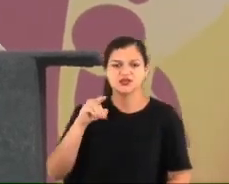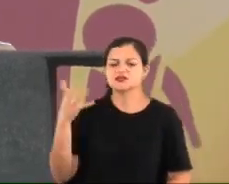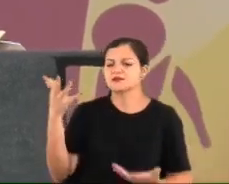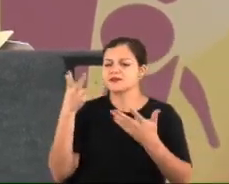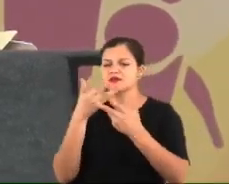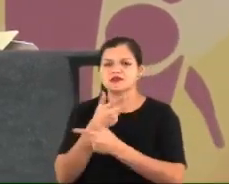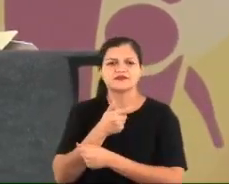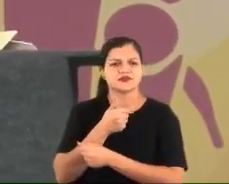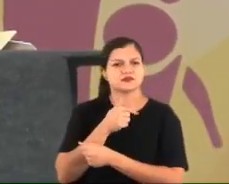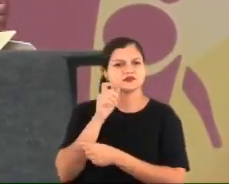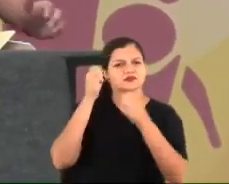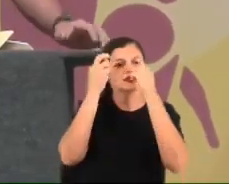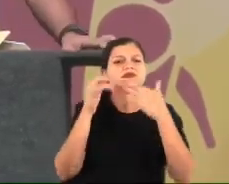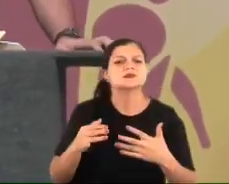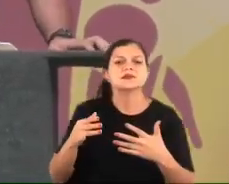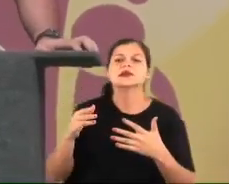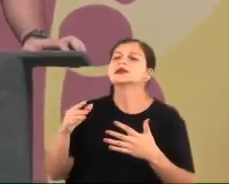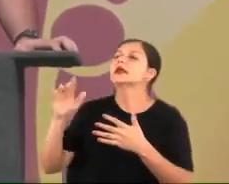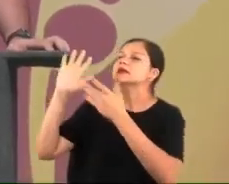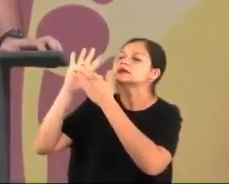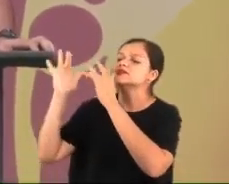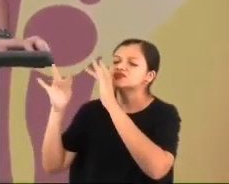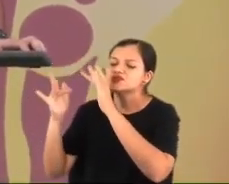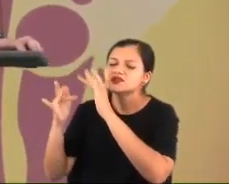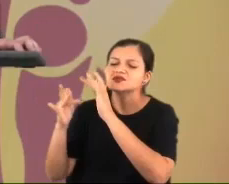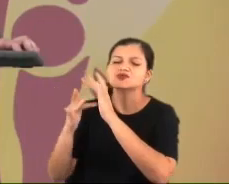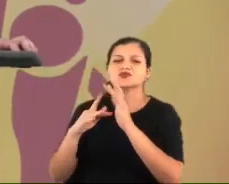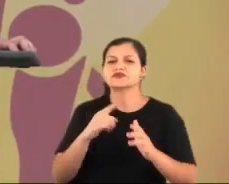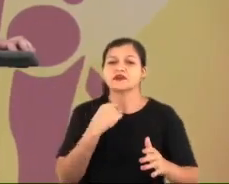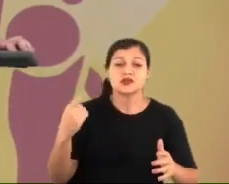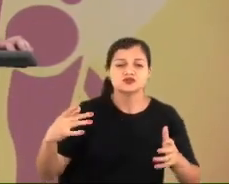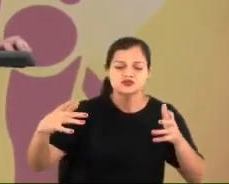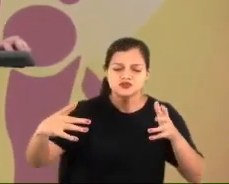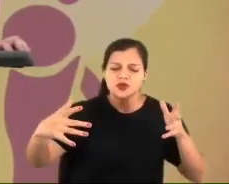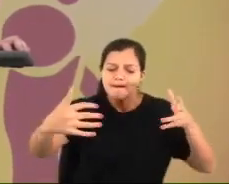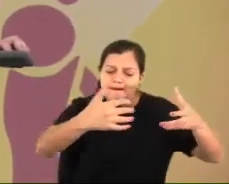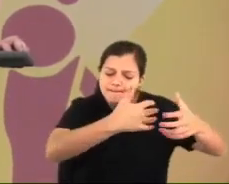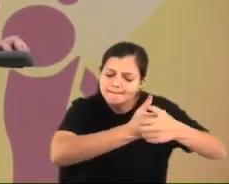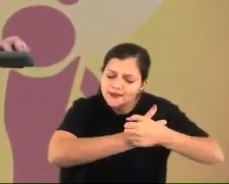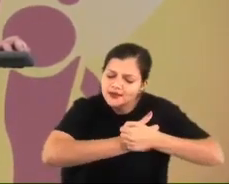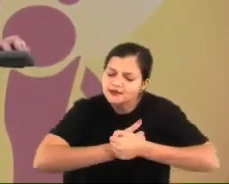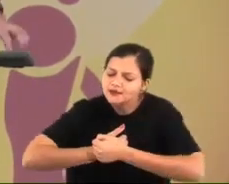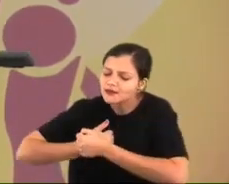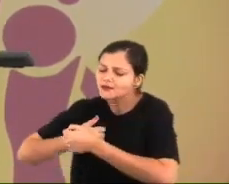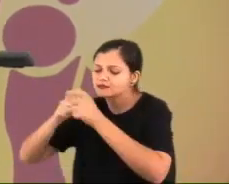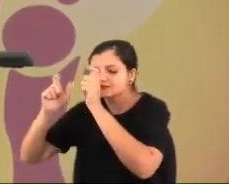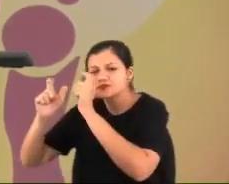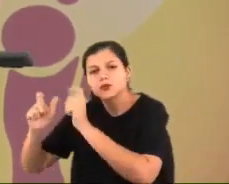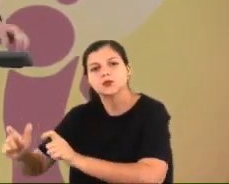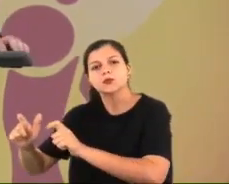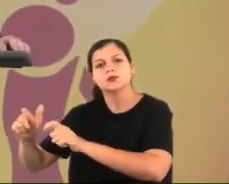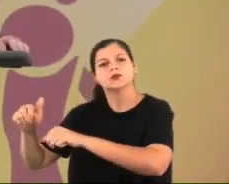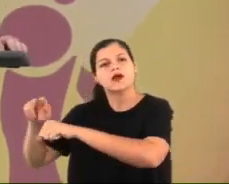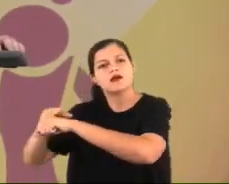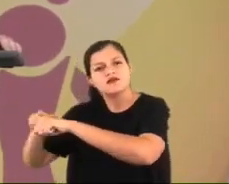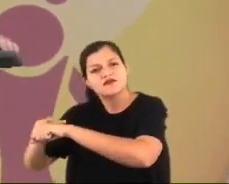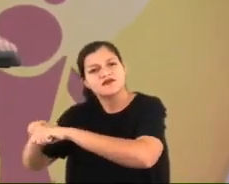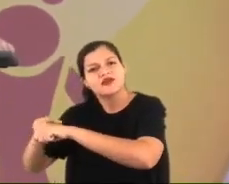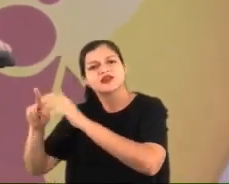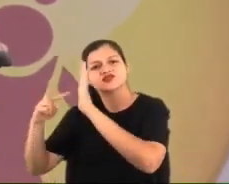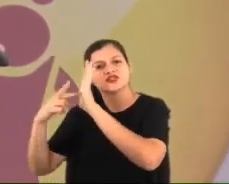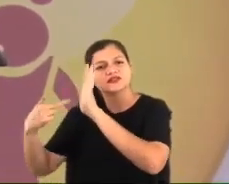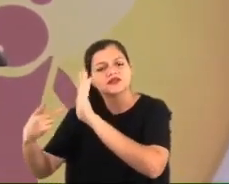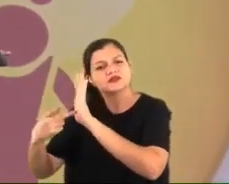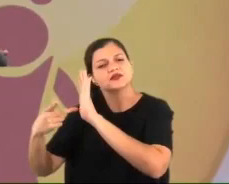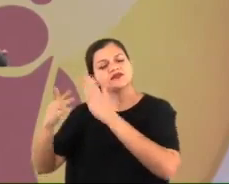ele vai nos colocar em pastos verdes. Gente, pastos verdes significa calmaria. Mesmo no meio dessa estrutura familiar que